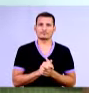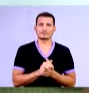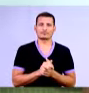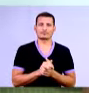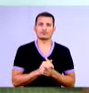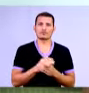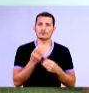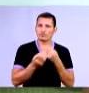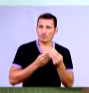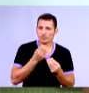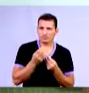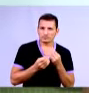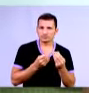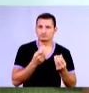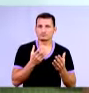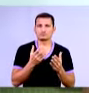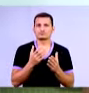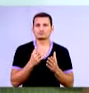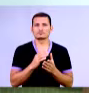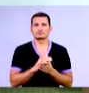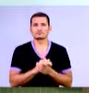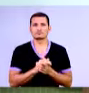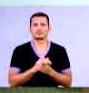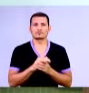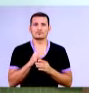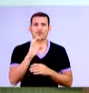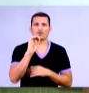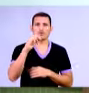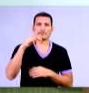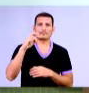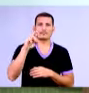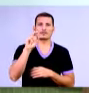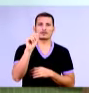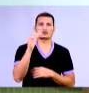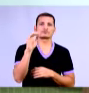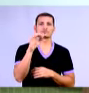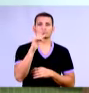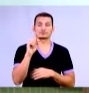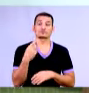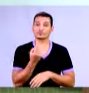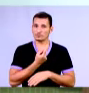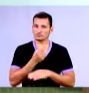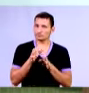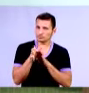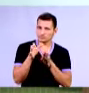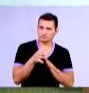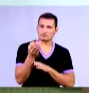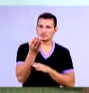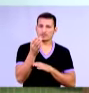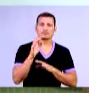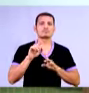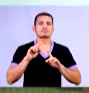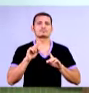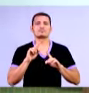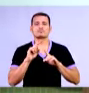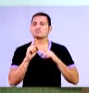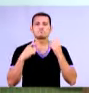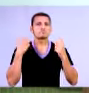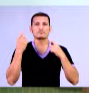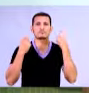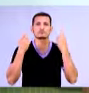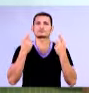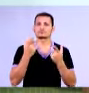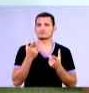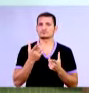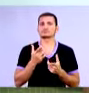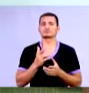os procedimentos, né, as operações que nós sugerimos para você. Então não se preocupem com isso. De